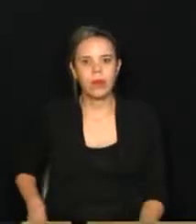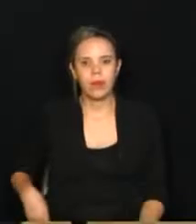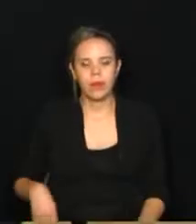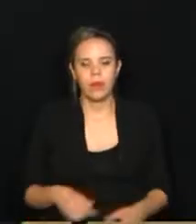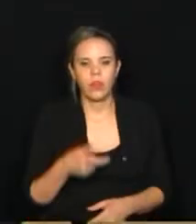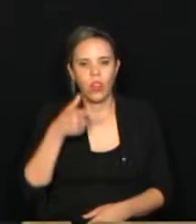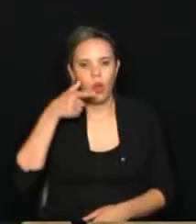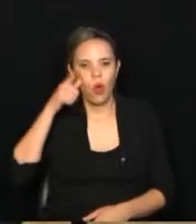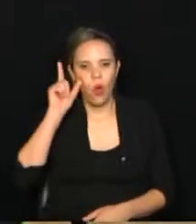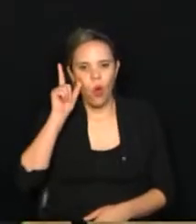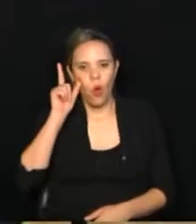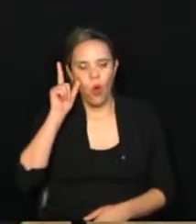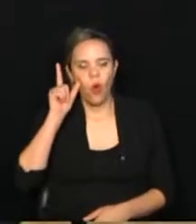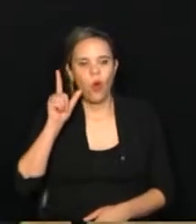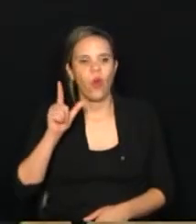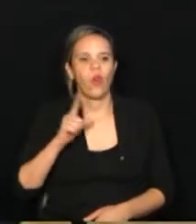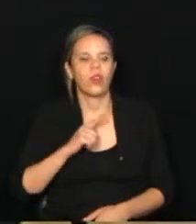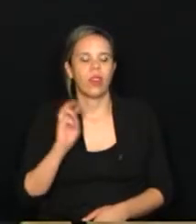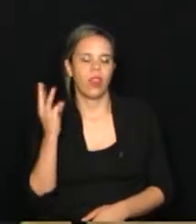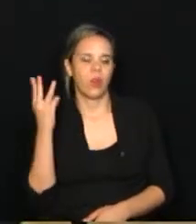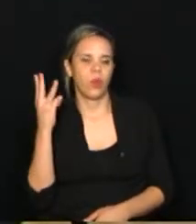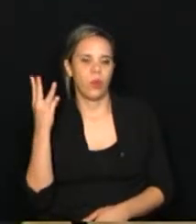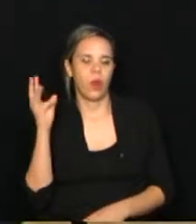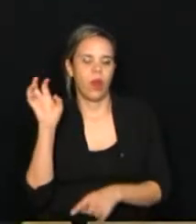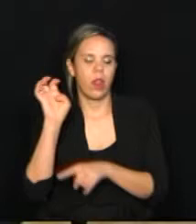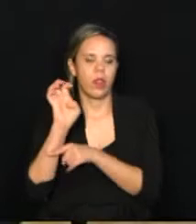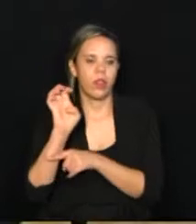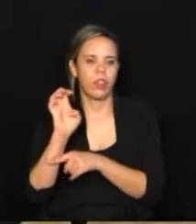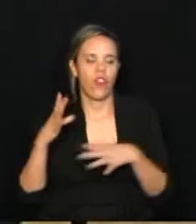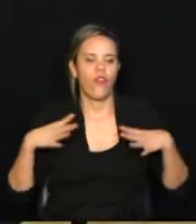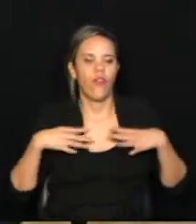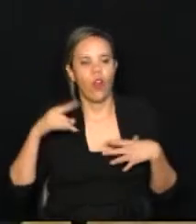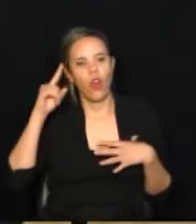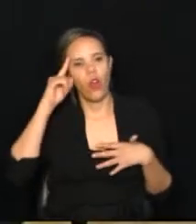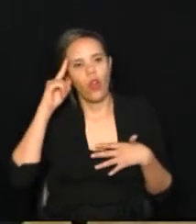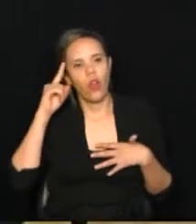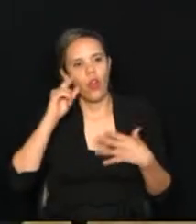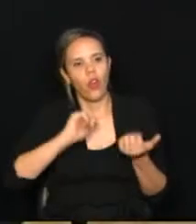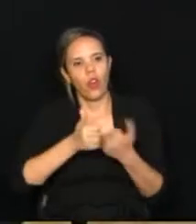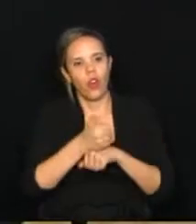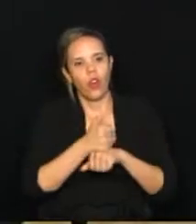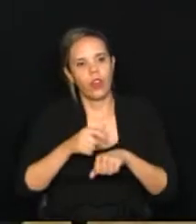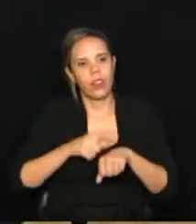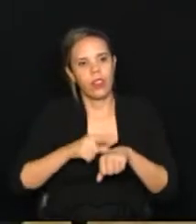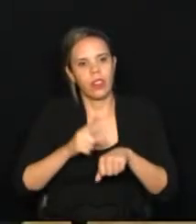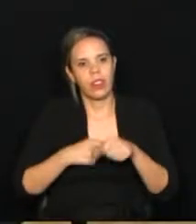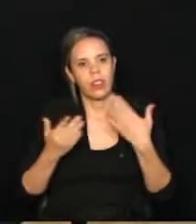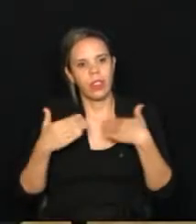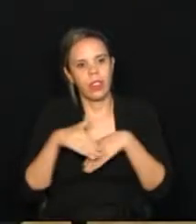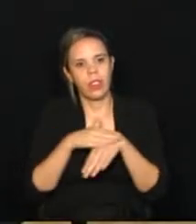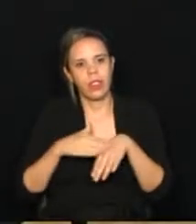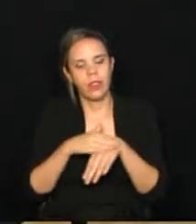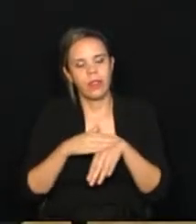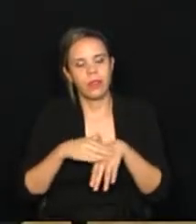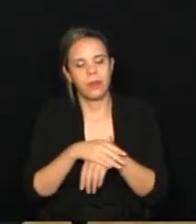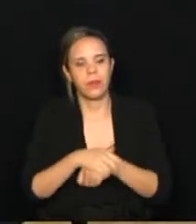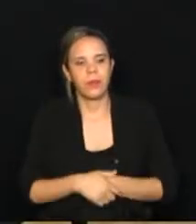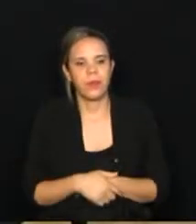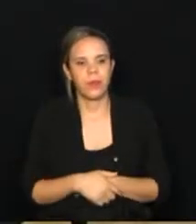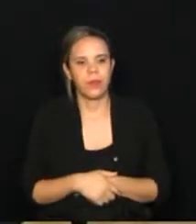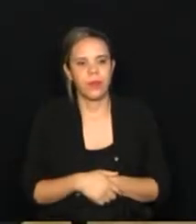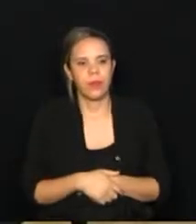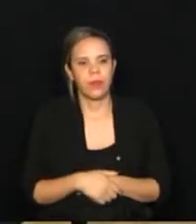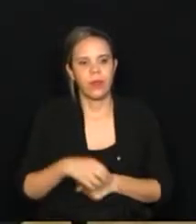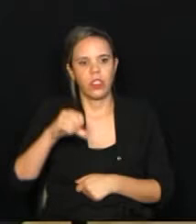no Maranhão, é dia de folga das atletas, mas você reservou esse tempinho aqui para a gente conversar. E na